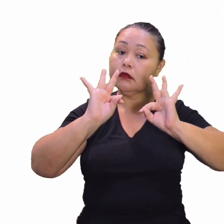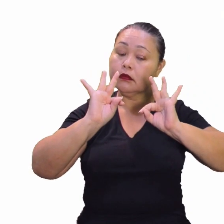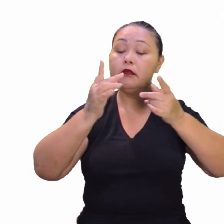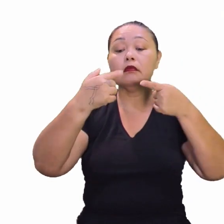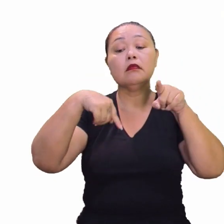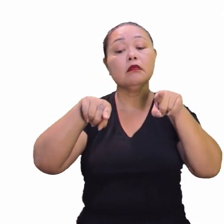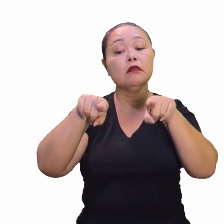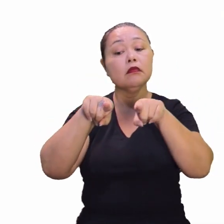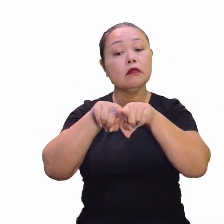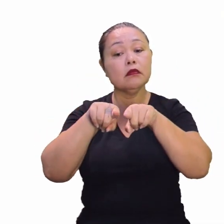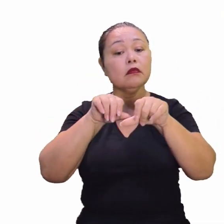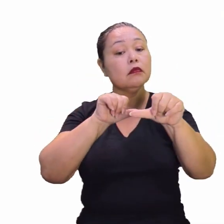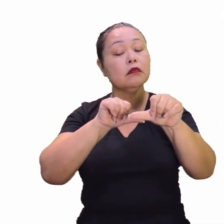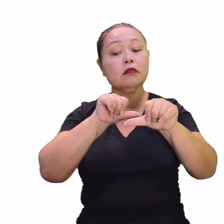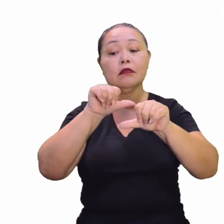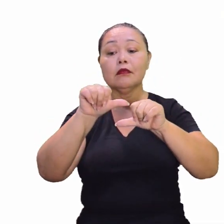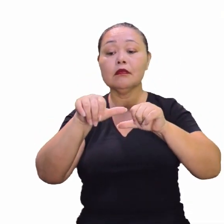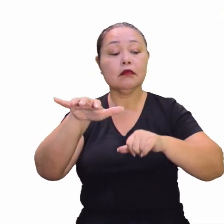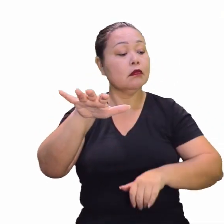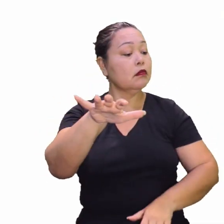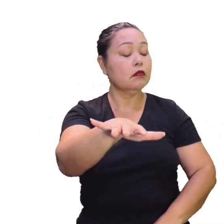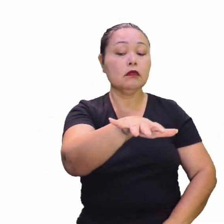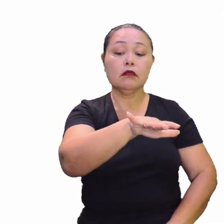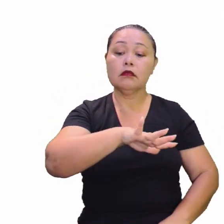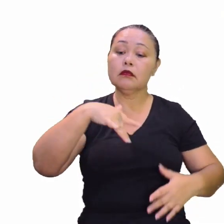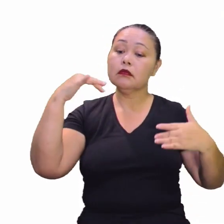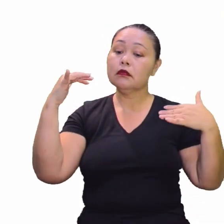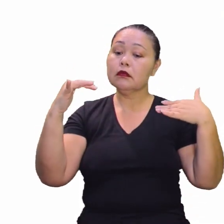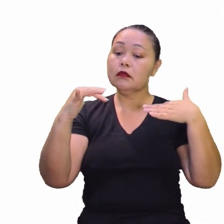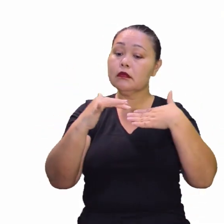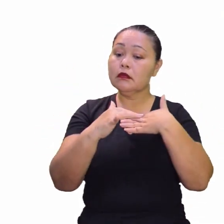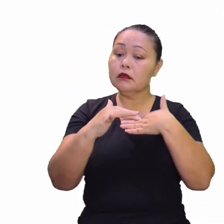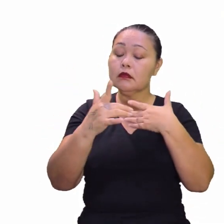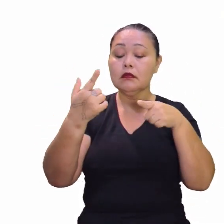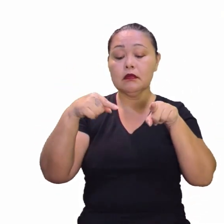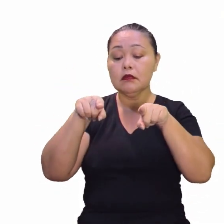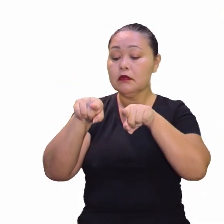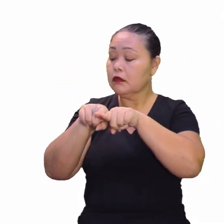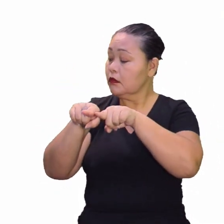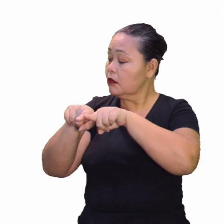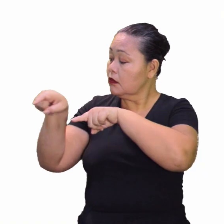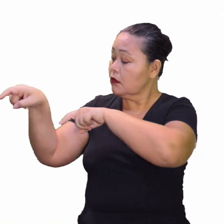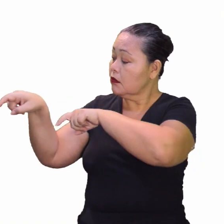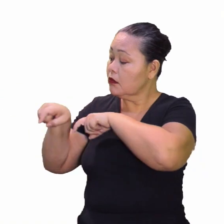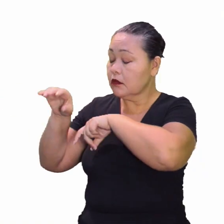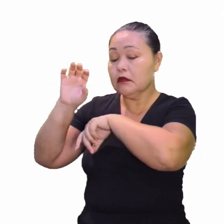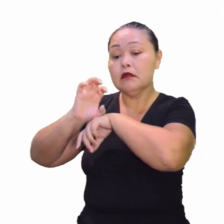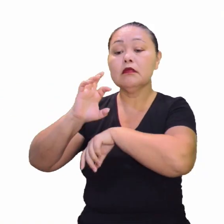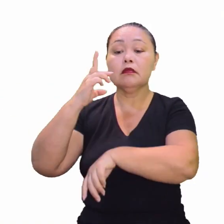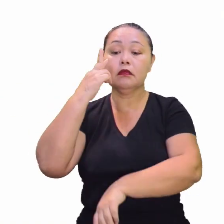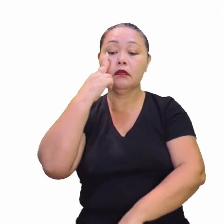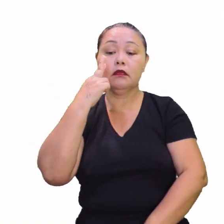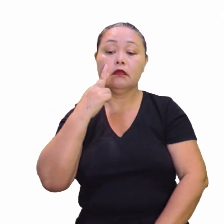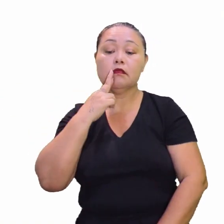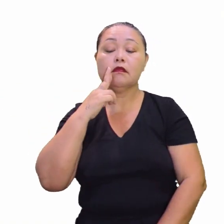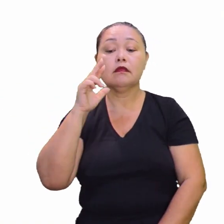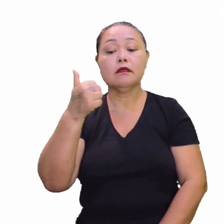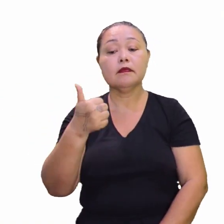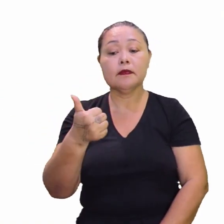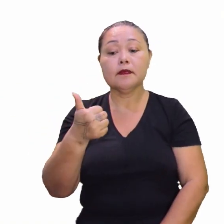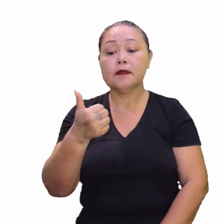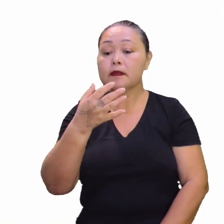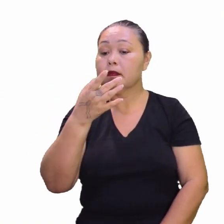tecnológica também vai mudar os espaços urbanos e rurais de Rondônia. Exatamente. É isso,